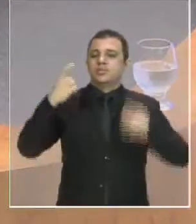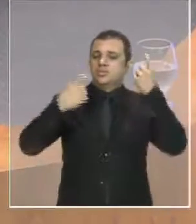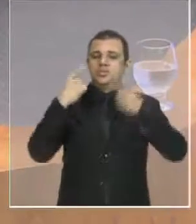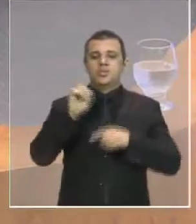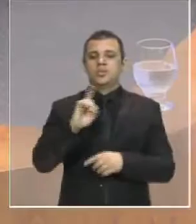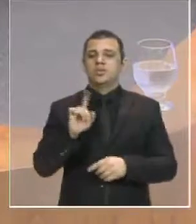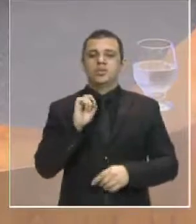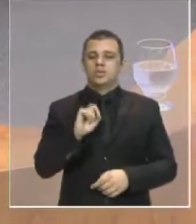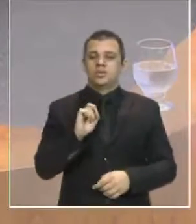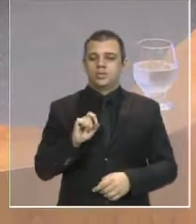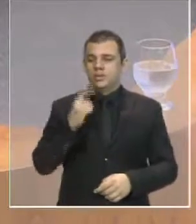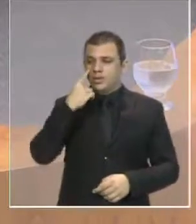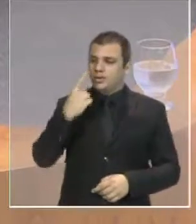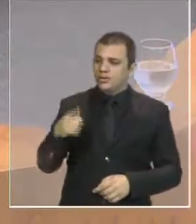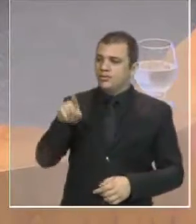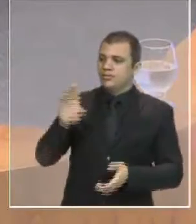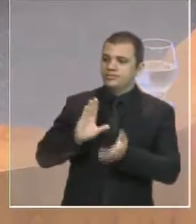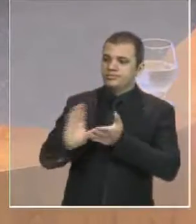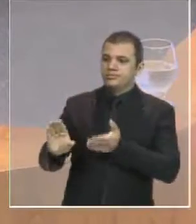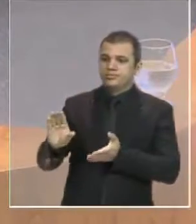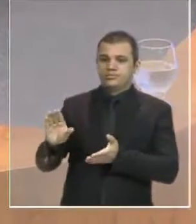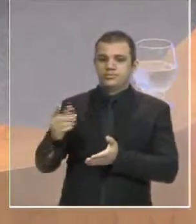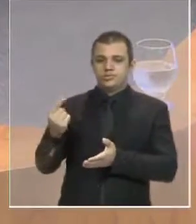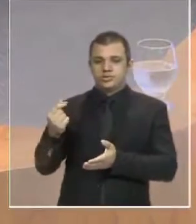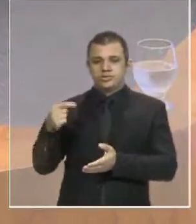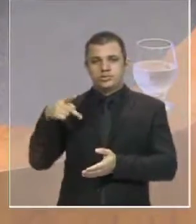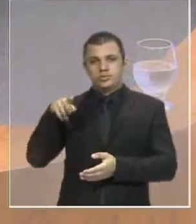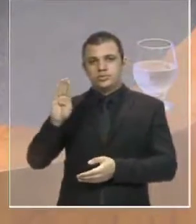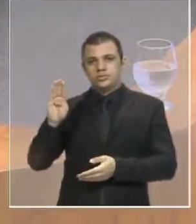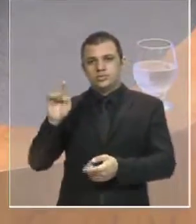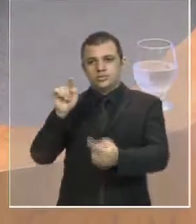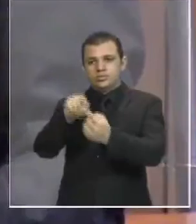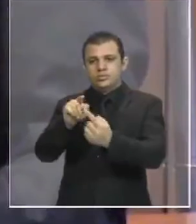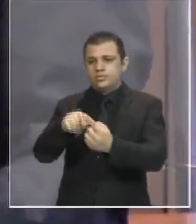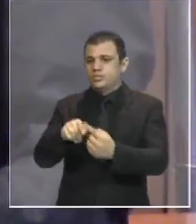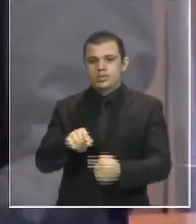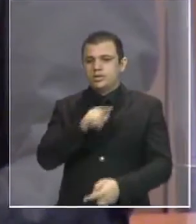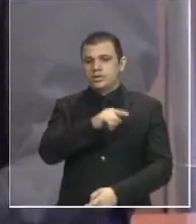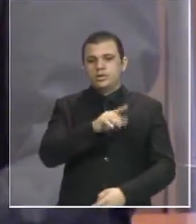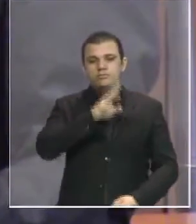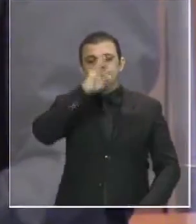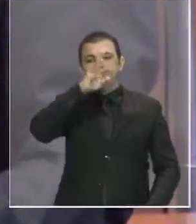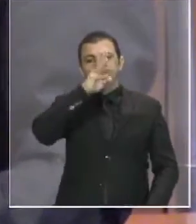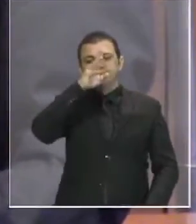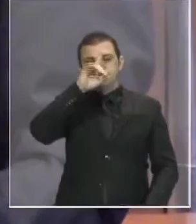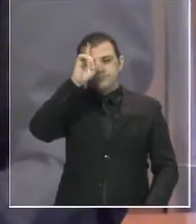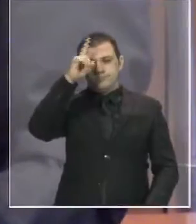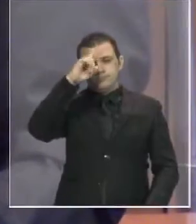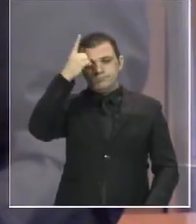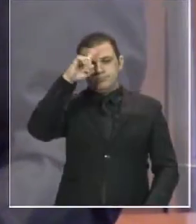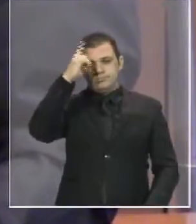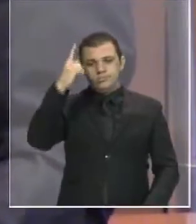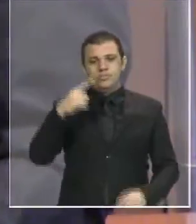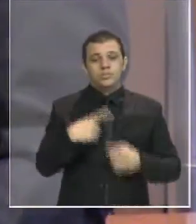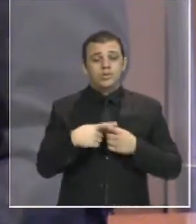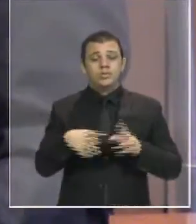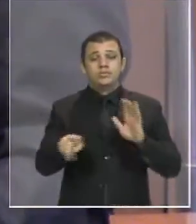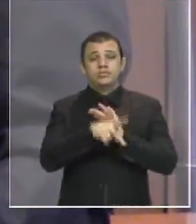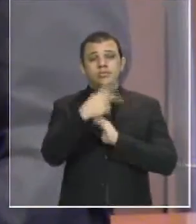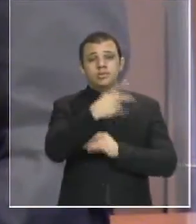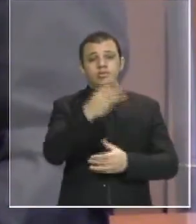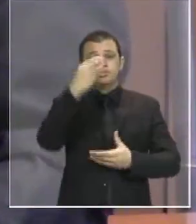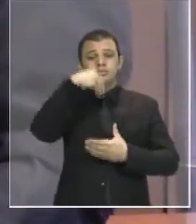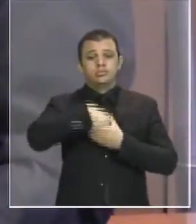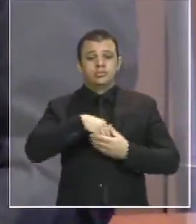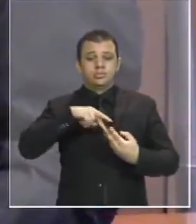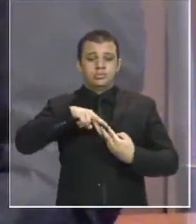Ele está preocupado em criar factoides, porque é do DNA dele. A eleição do voto está se distanciando